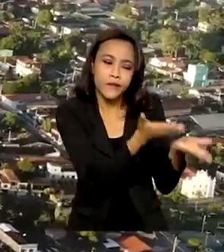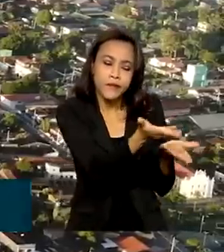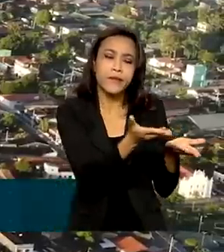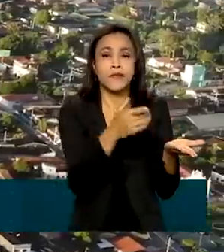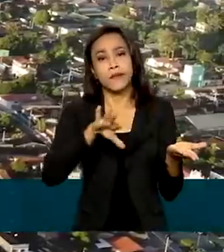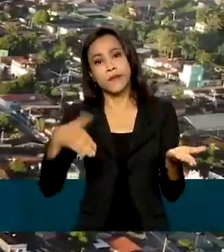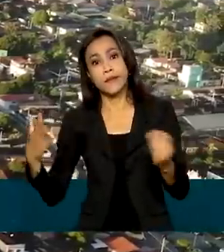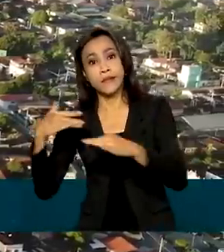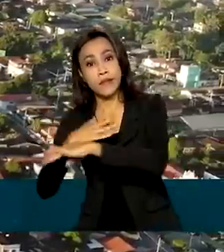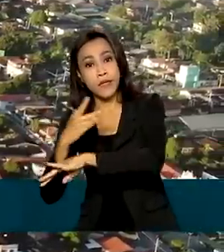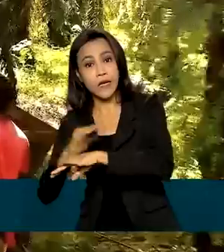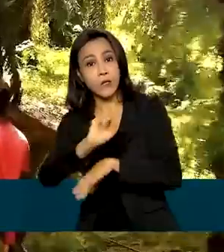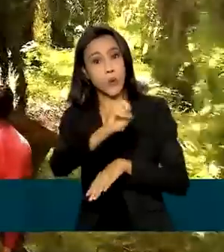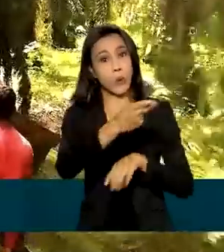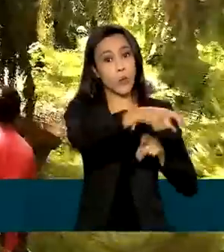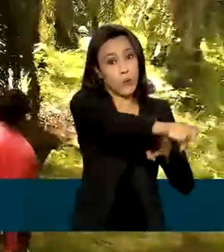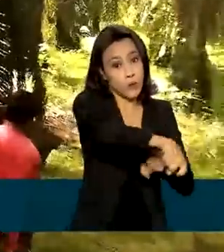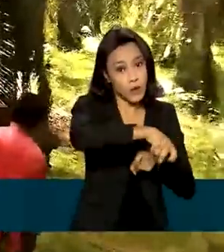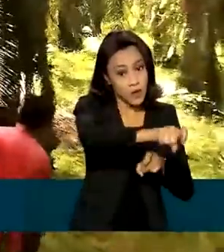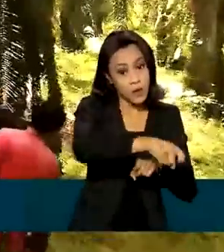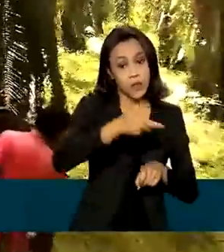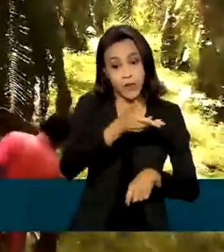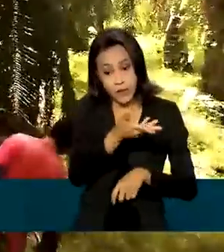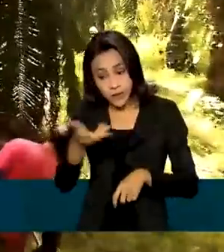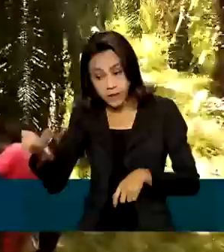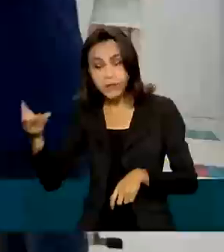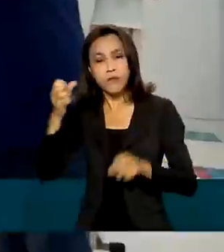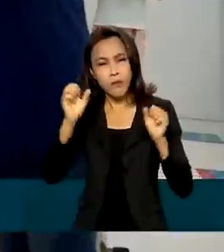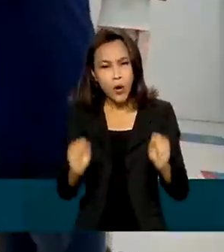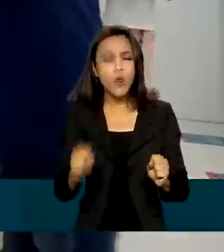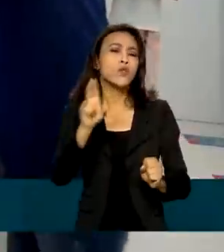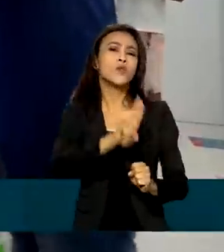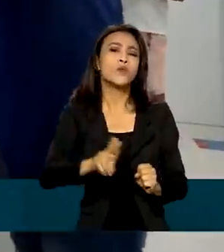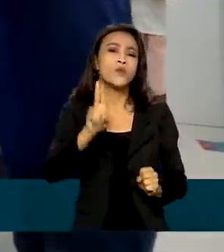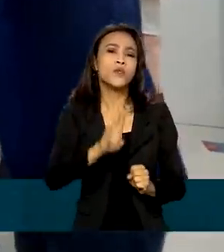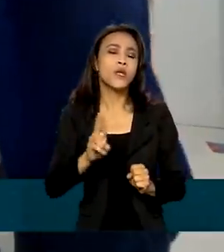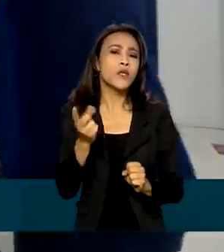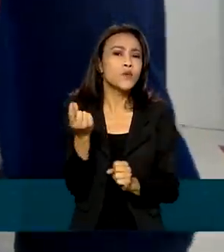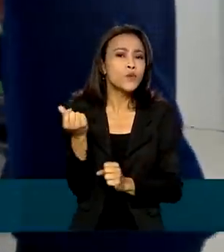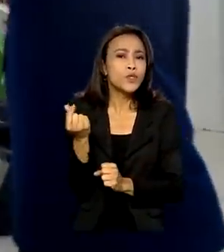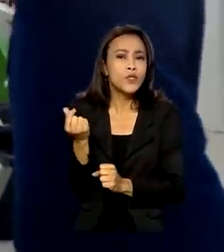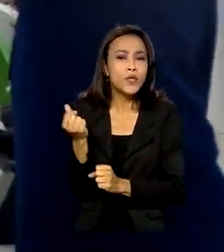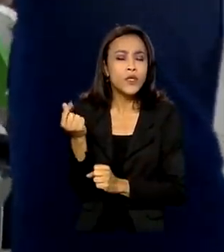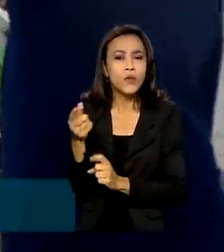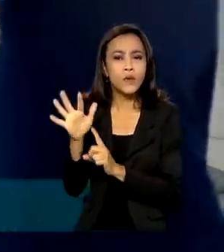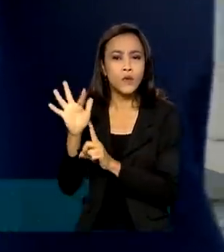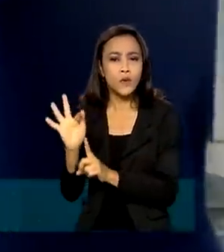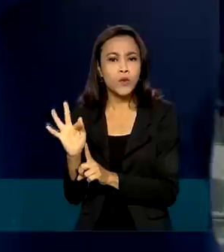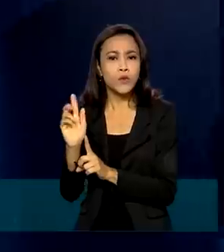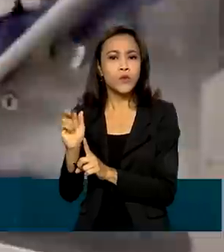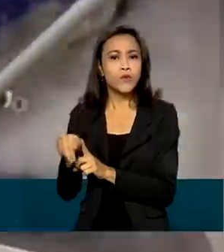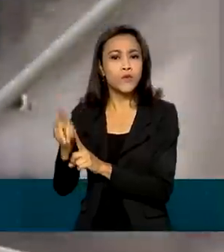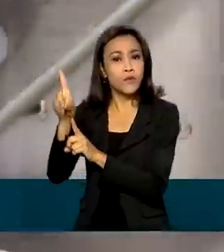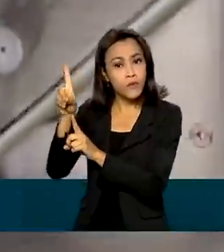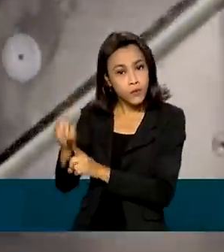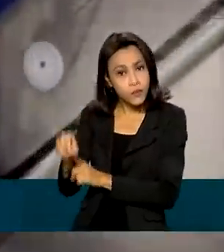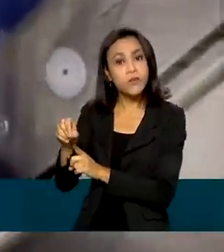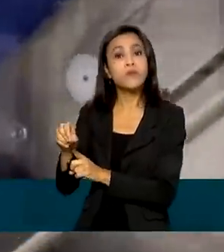seja na cidade ou no campo exemplos de quem pode usar os recursos dos Fundos constitucionais